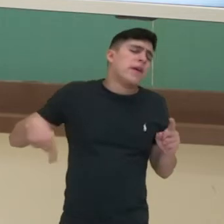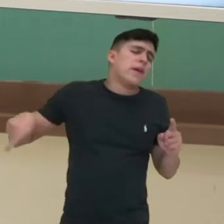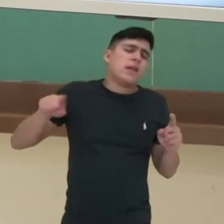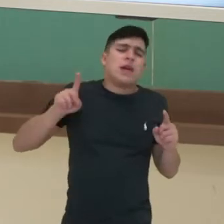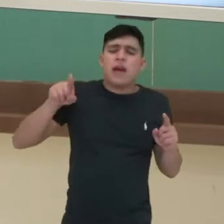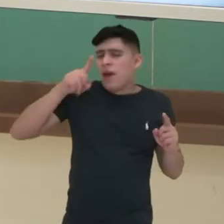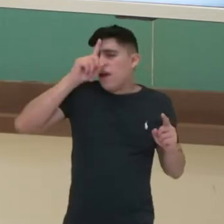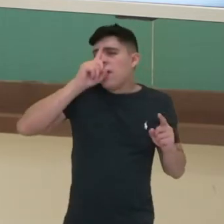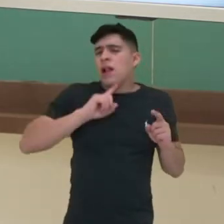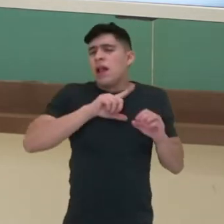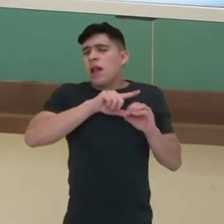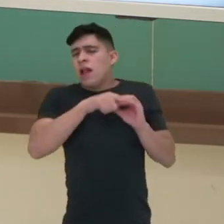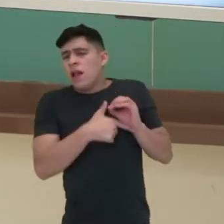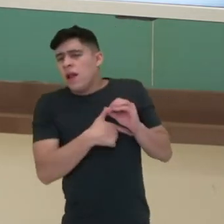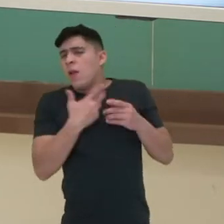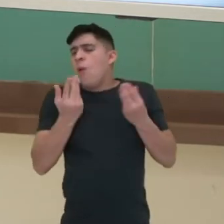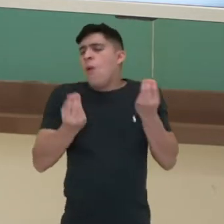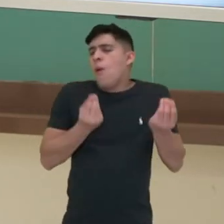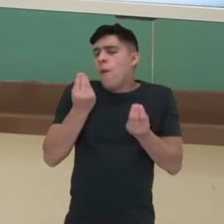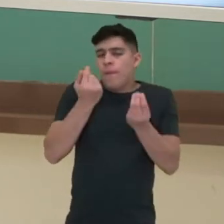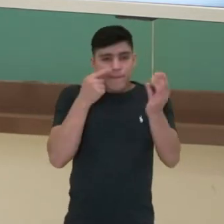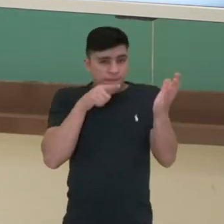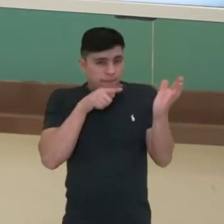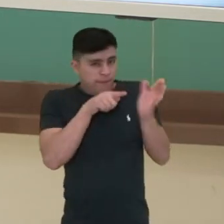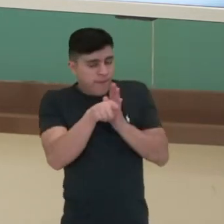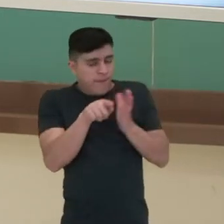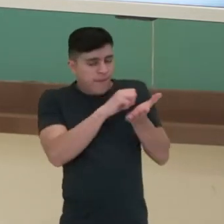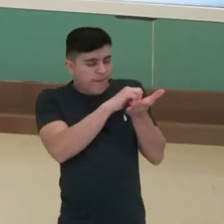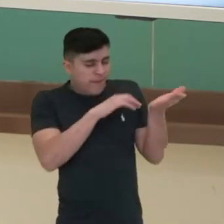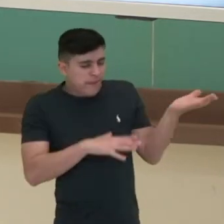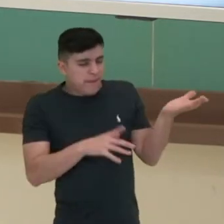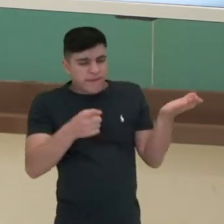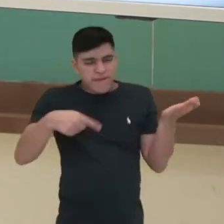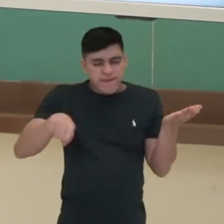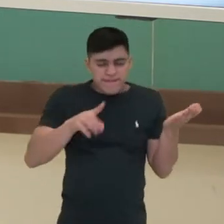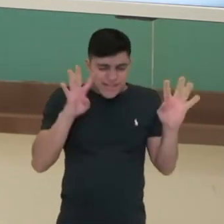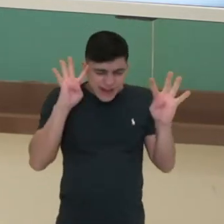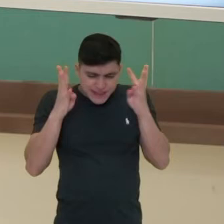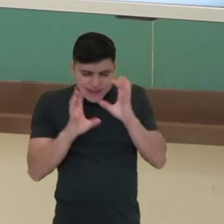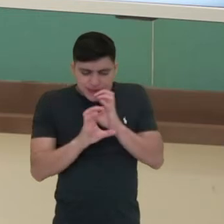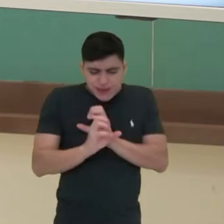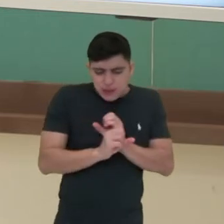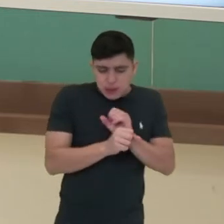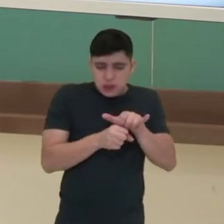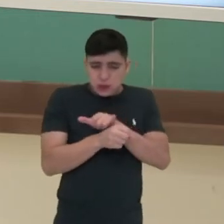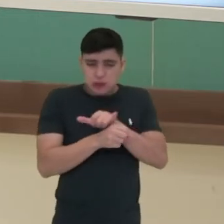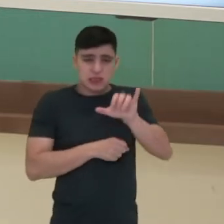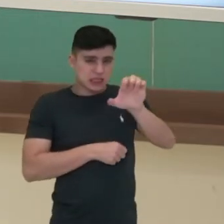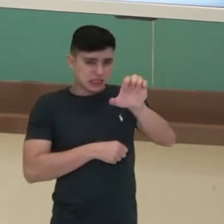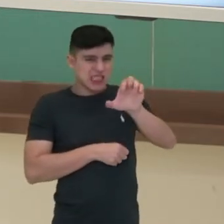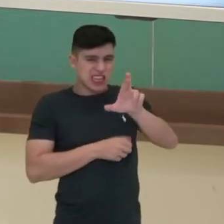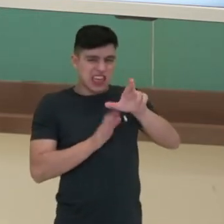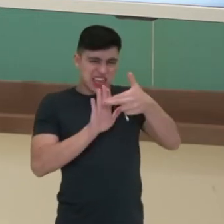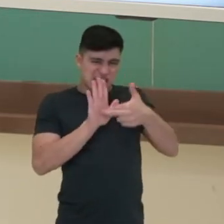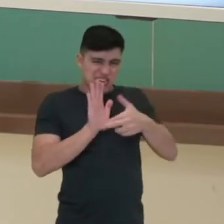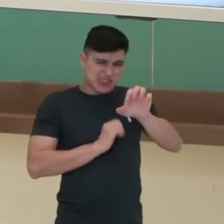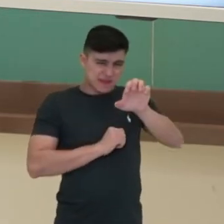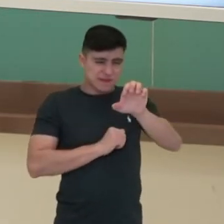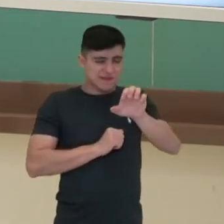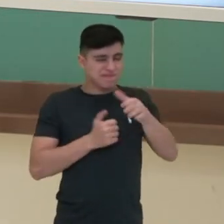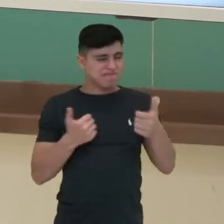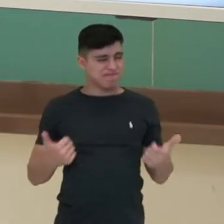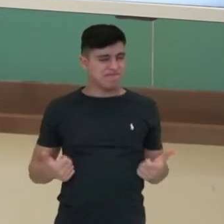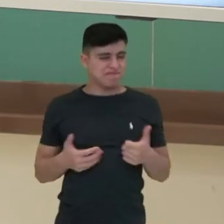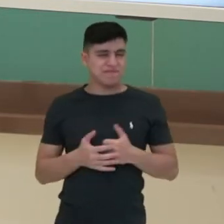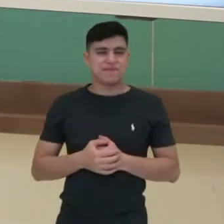serão amarelas e lisas? Essa é a pergunta do problema, resolvendo agora pela regra do E, tá? Então, um tempinho e já